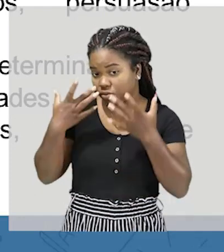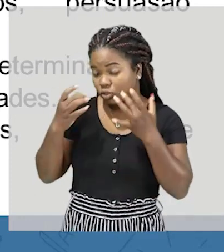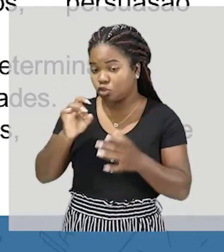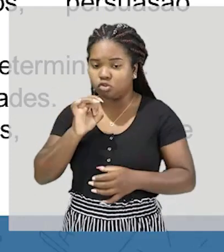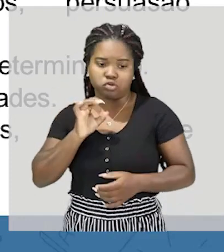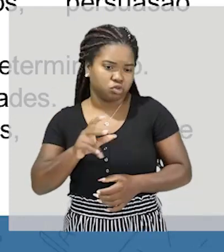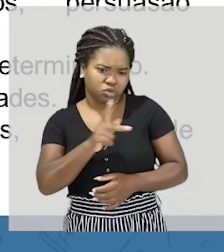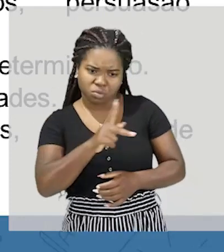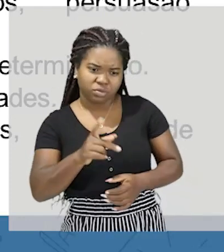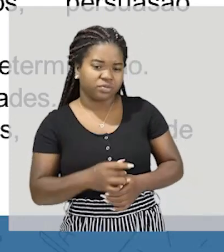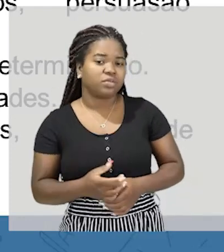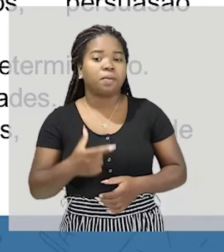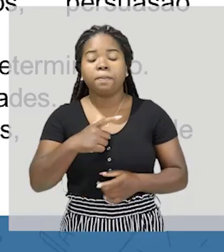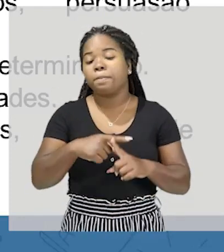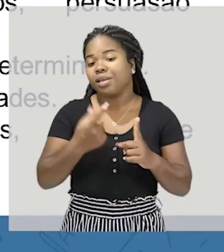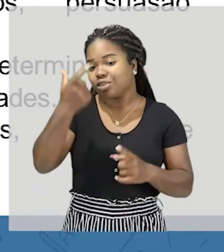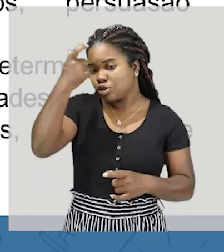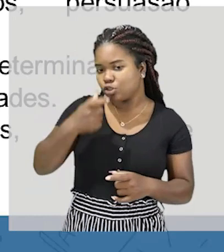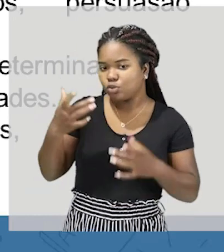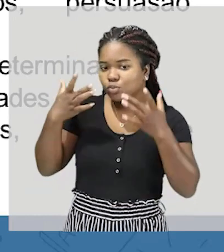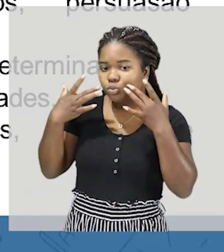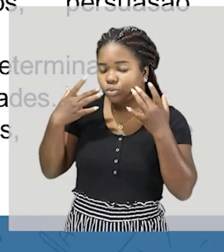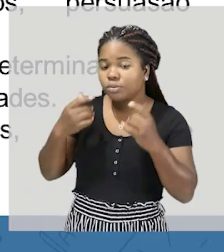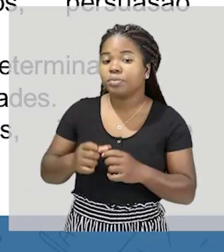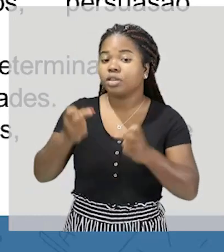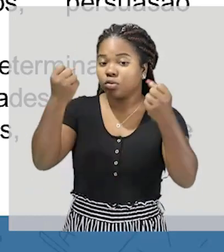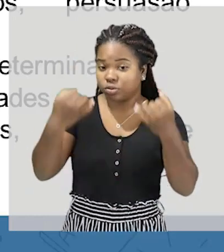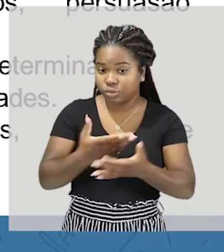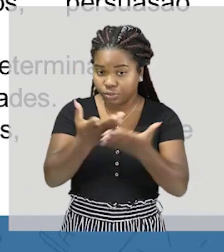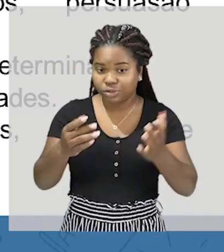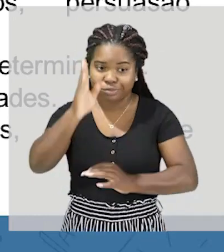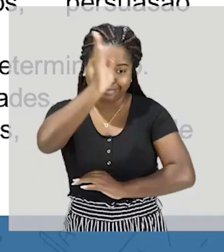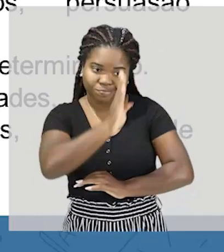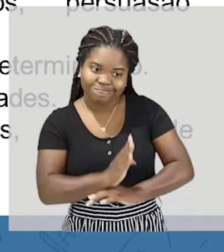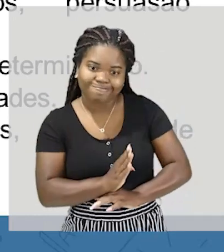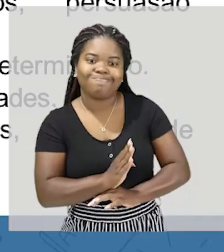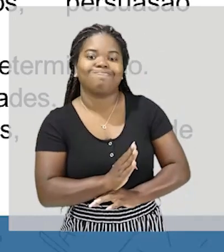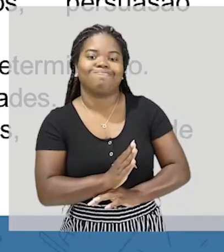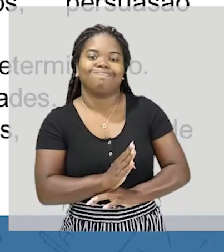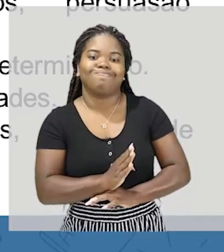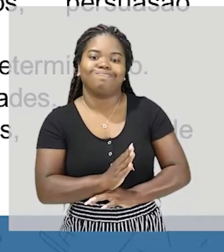só professor. Eu digo que ser artista num país como o Brasil é